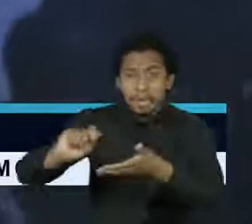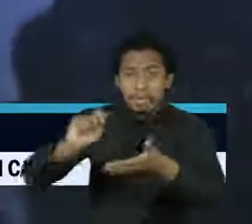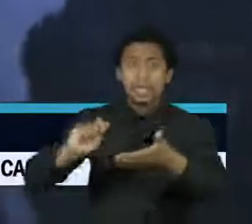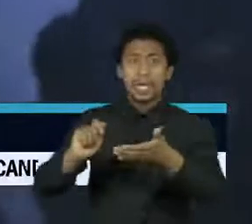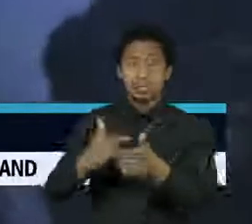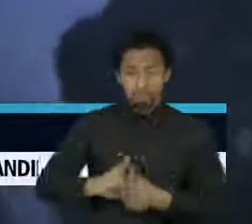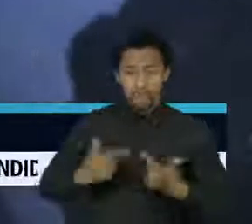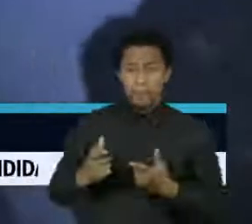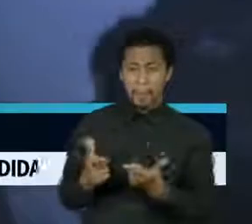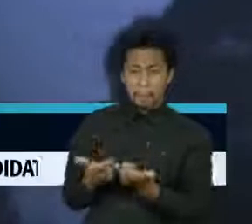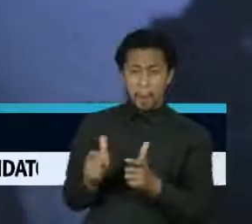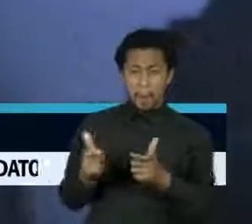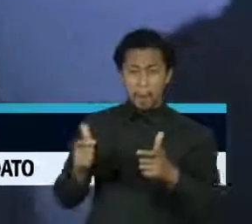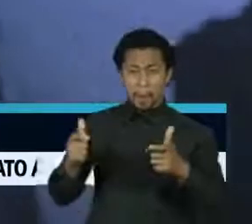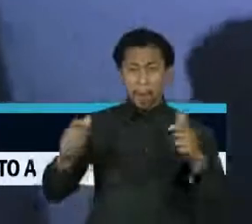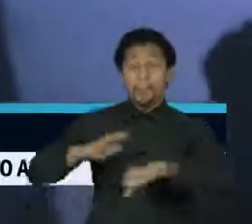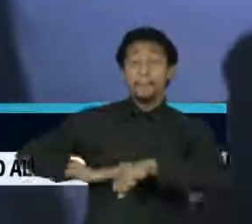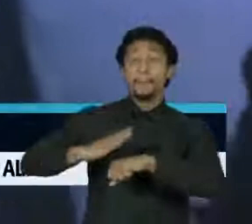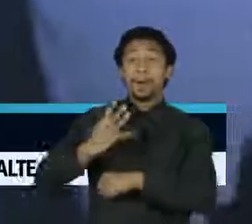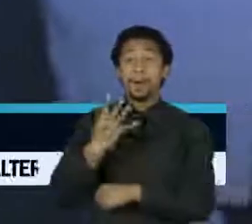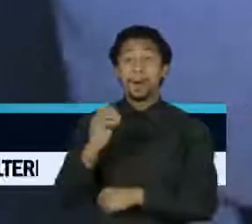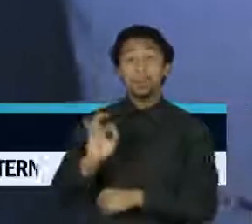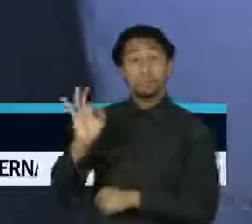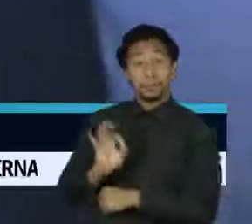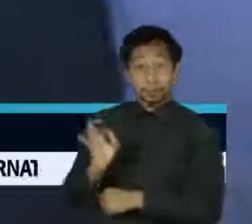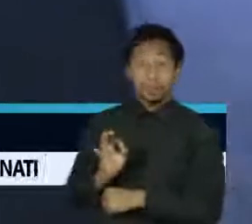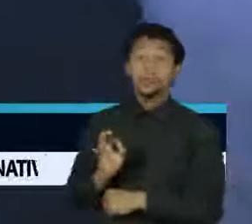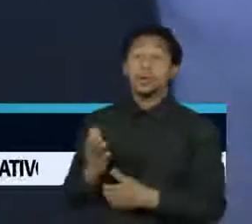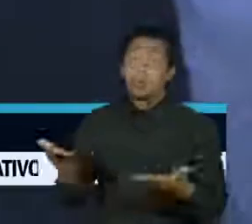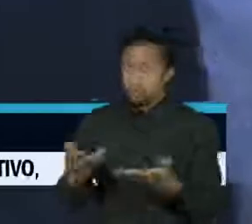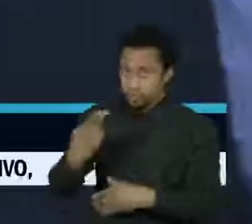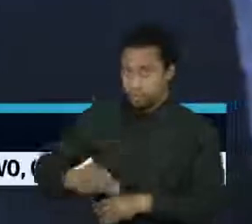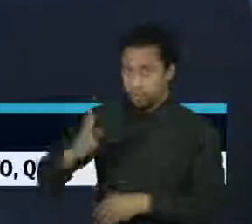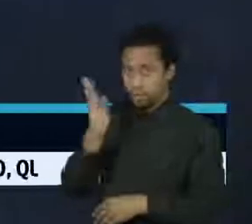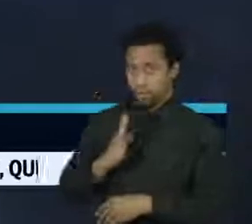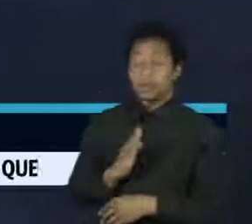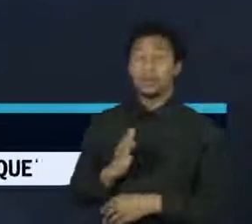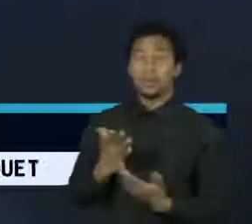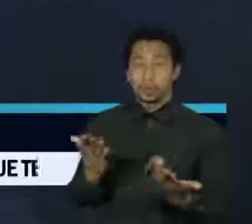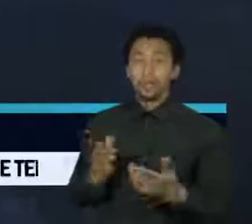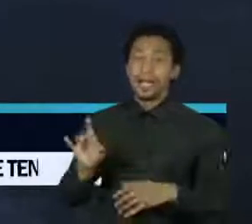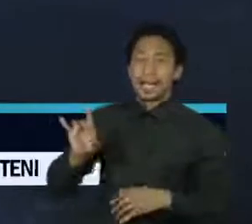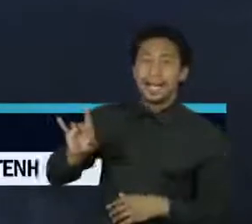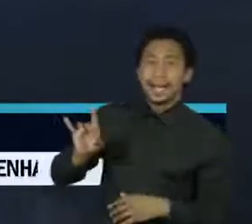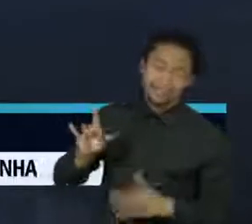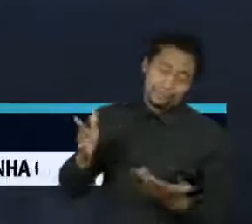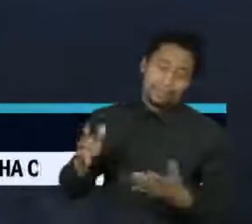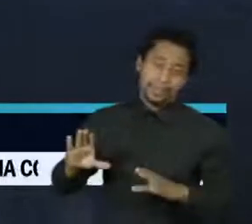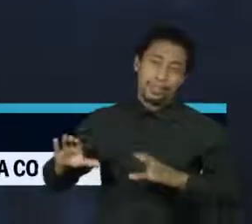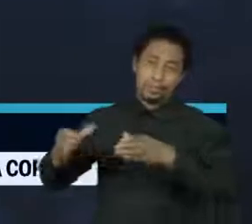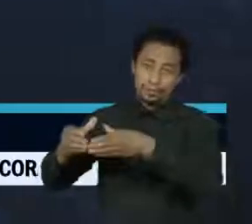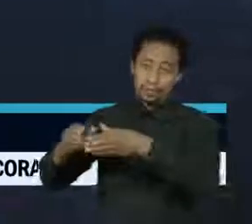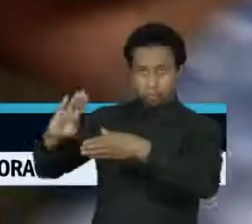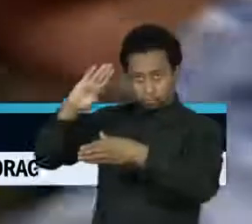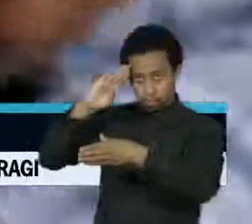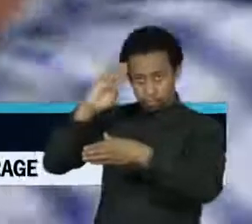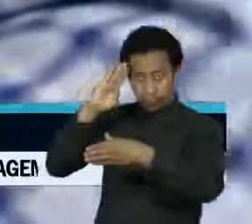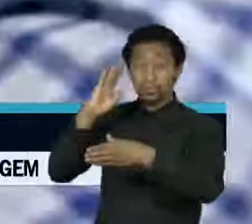últimos 9 meses. O Brasil tem hoje 2 civis legalmente armados para cada integrante das Forças Armadas na